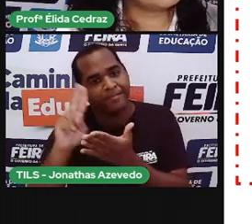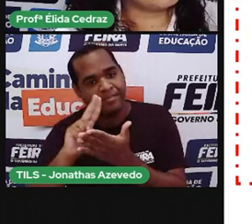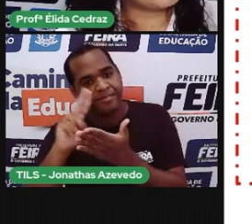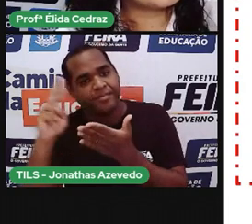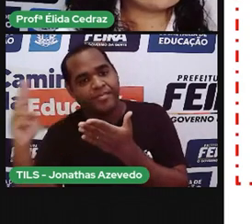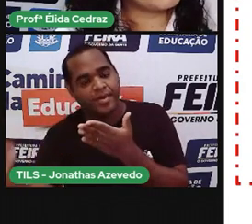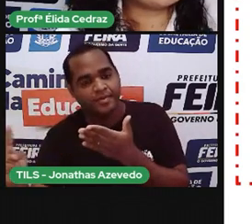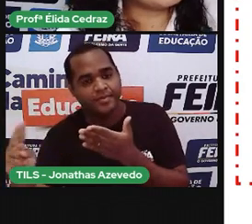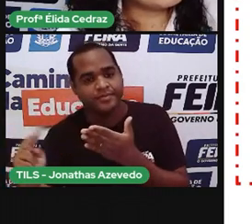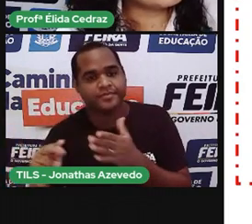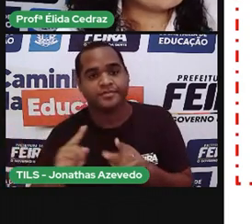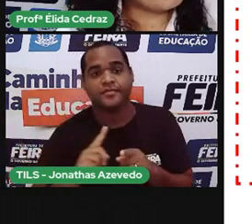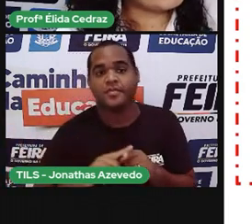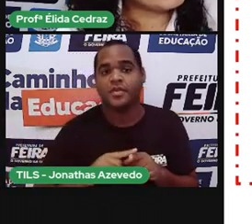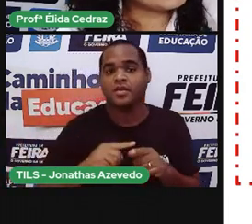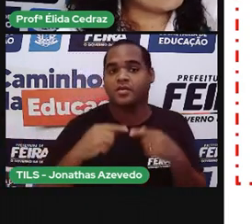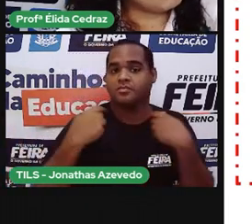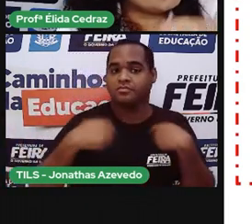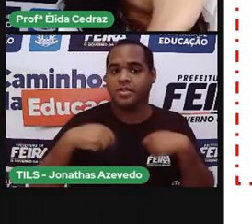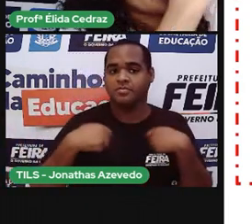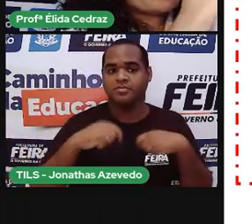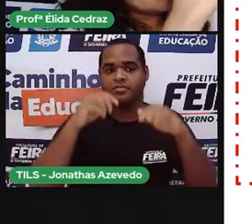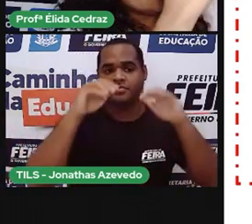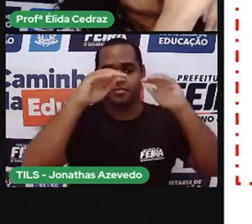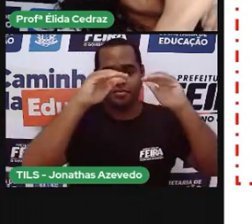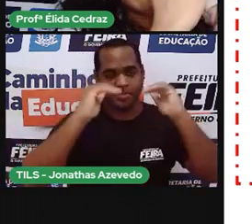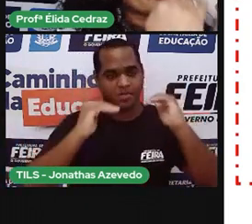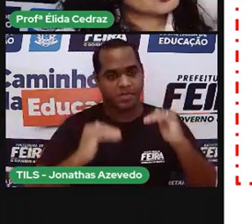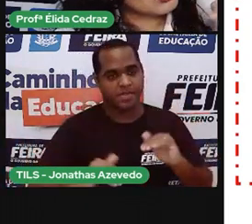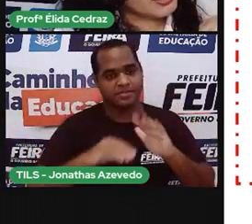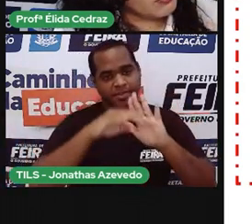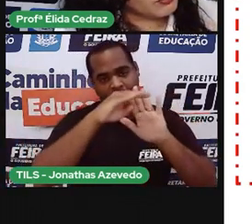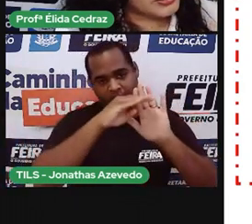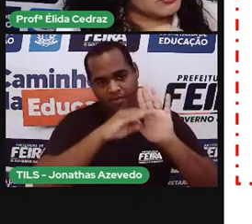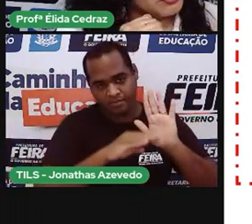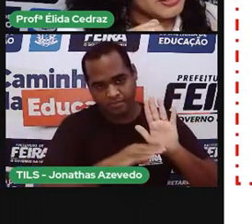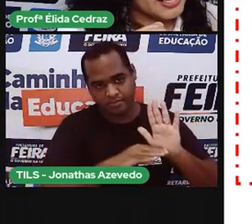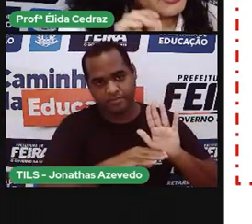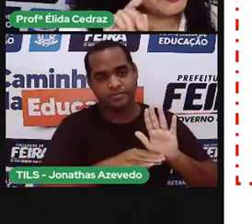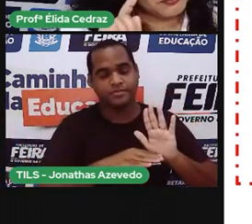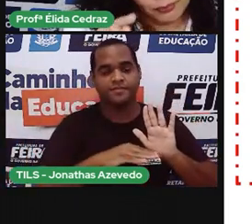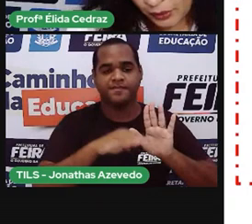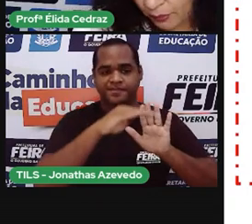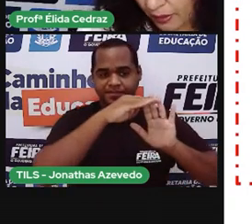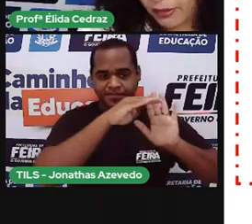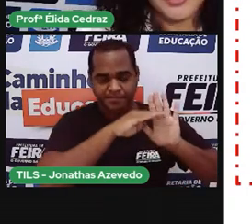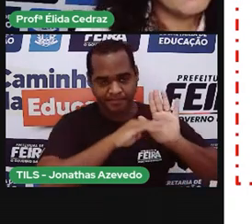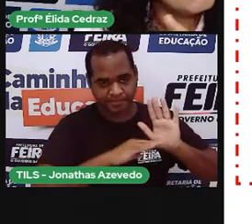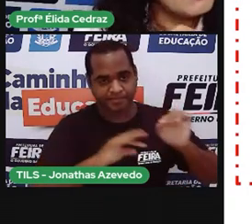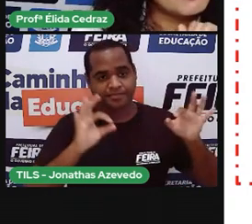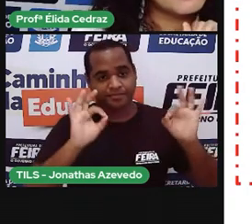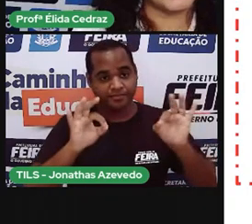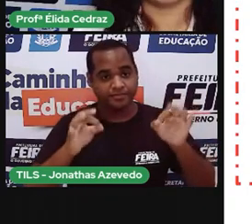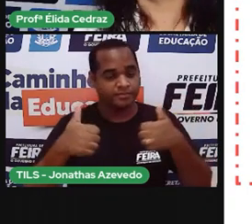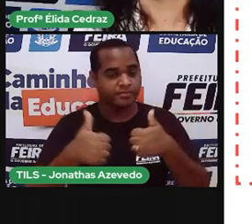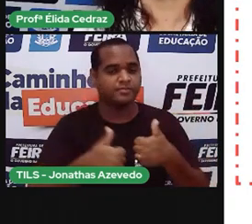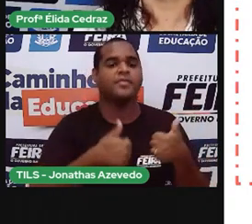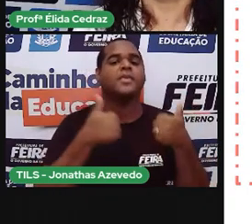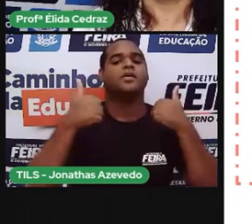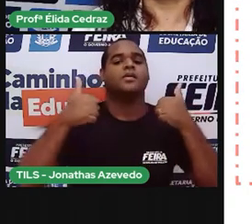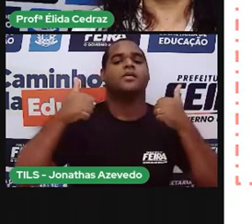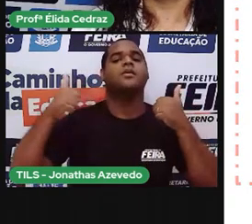ditado, coloca as palavrinhas igual à lista, uma embaixo da outra. Combinado? Muito bem. Vamos lá.